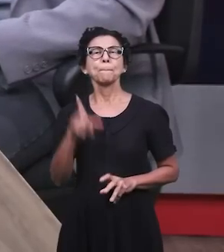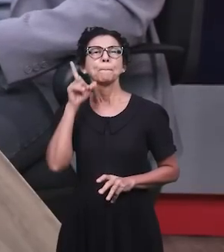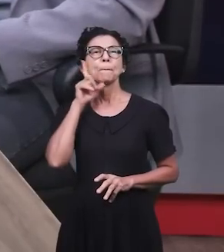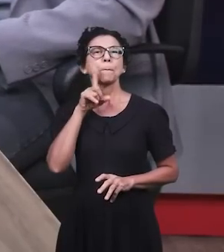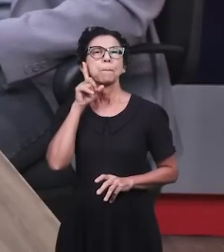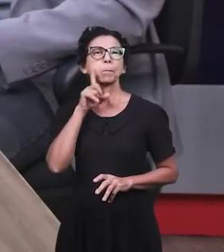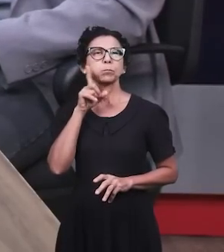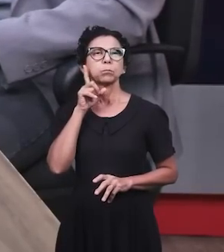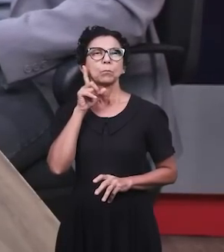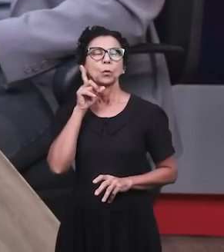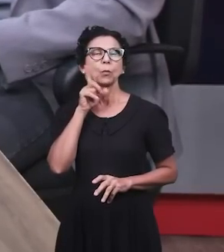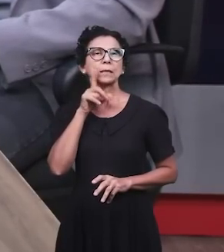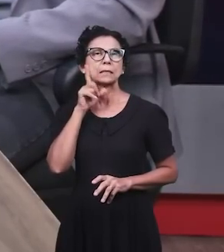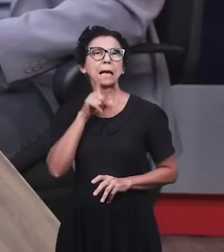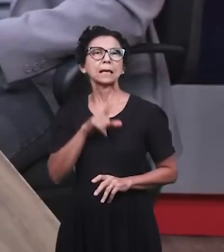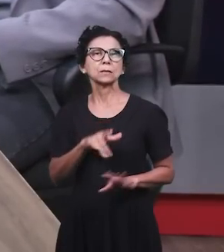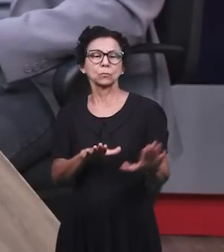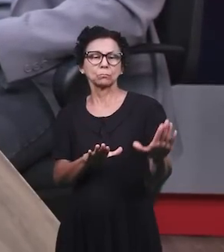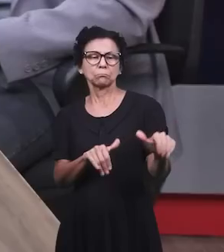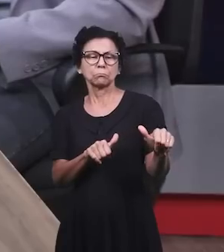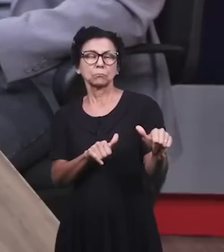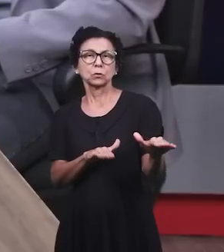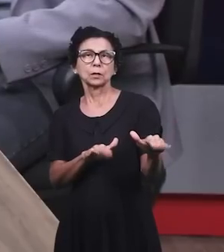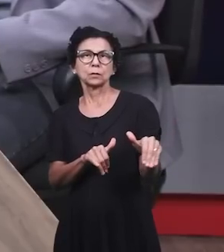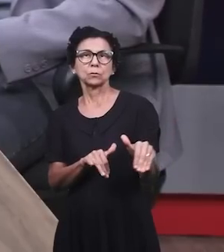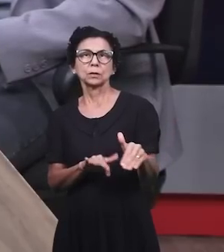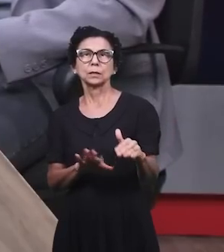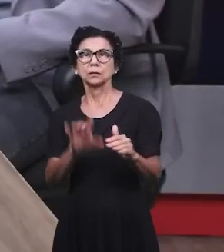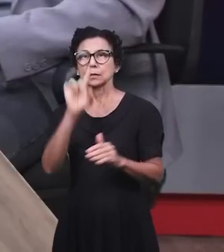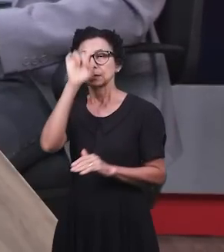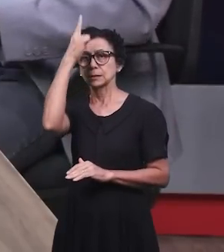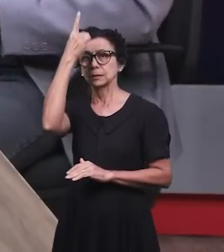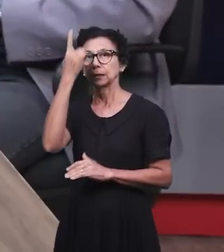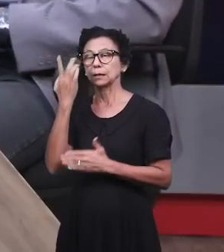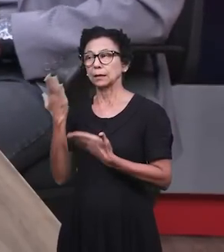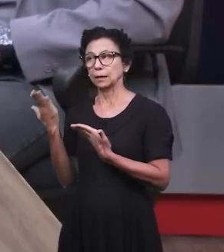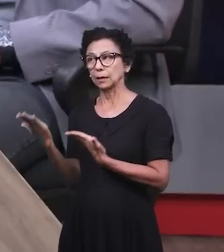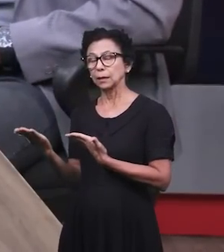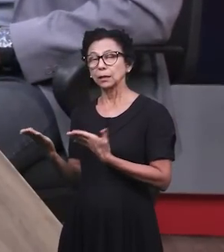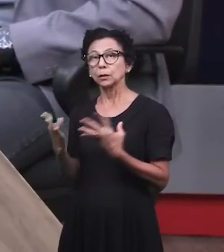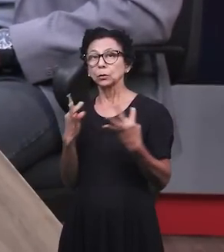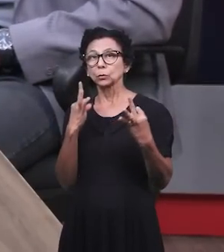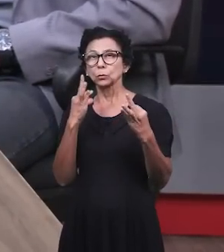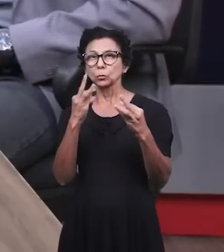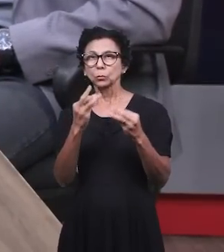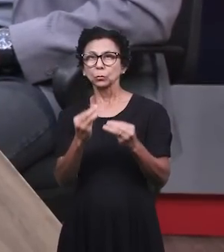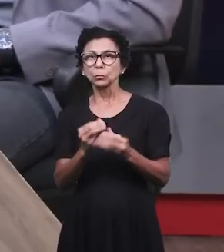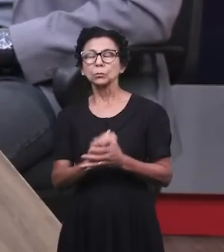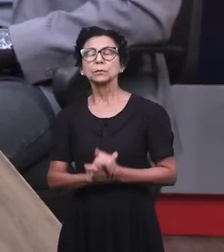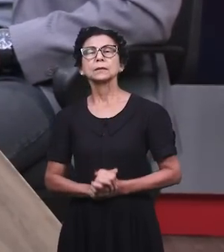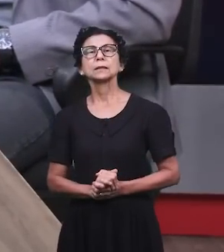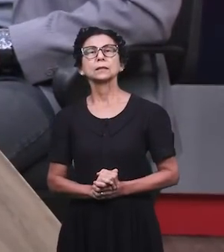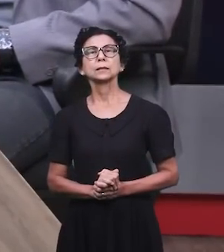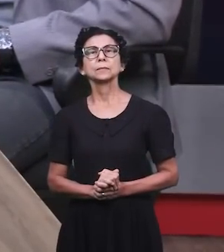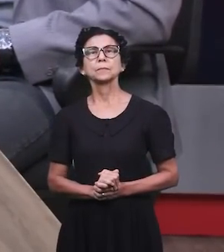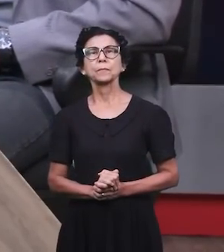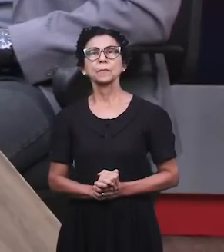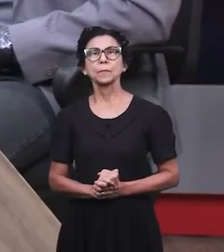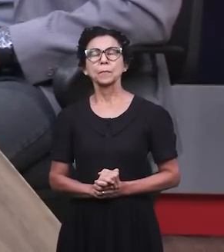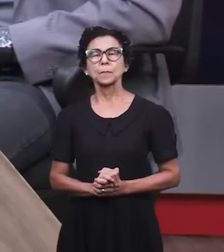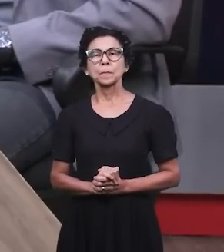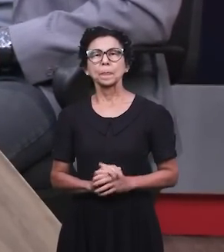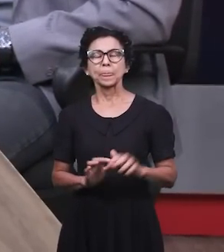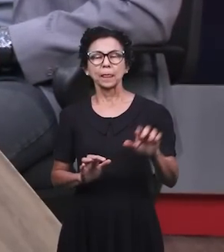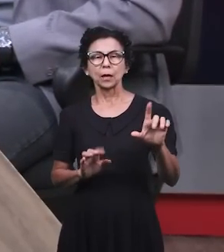é exatamente essa estrutura, essa máquina que eles criaram, toda ela de forma mecânica até, né? Em que você aperta